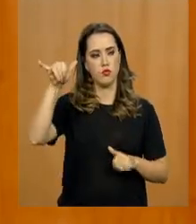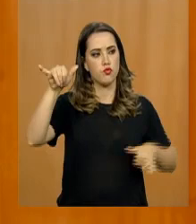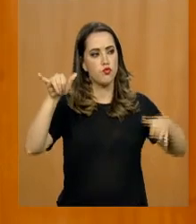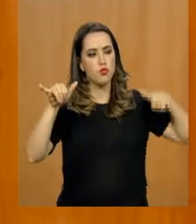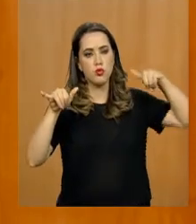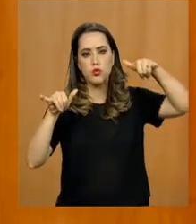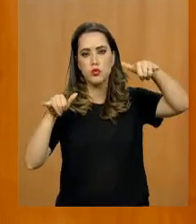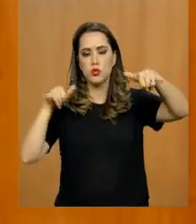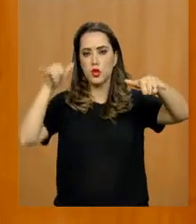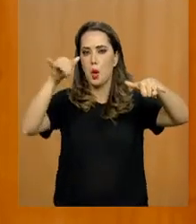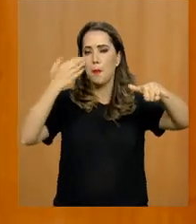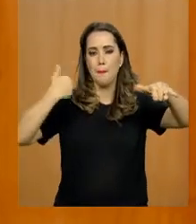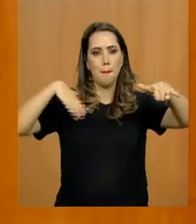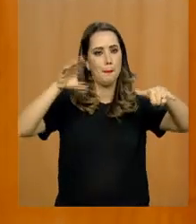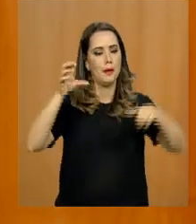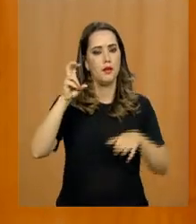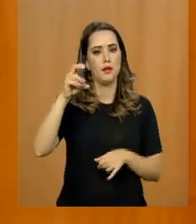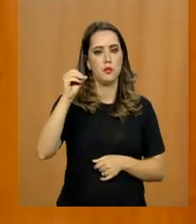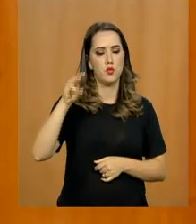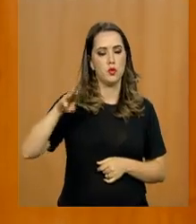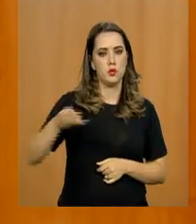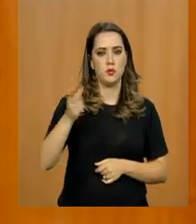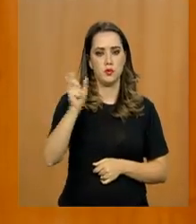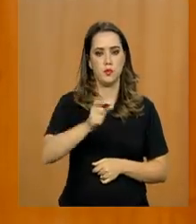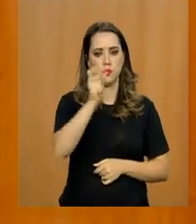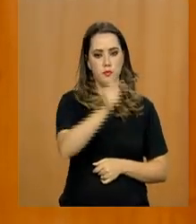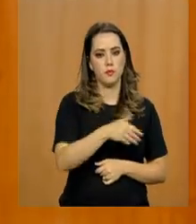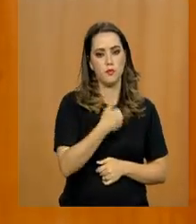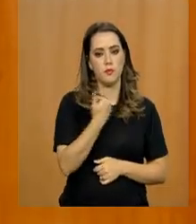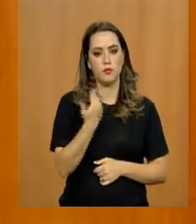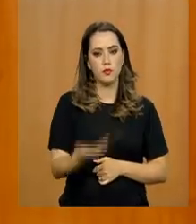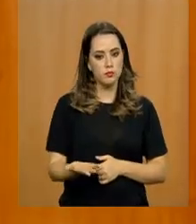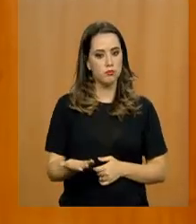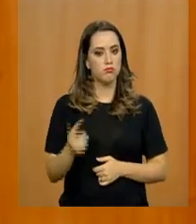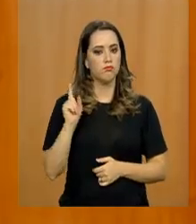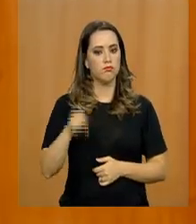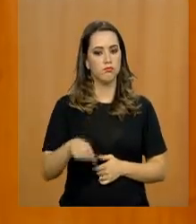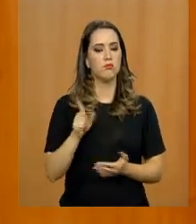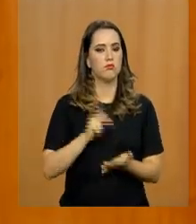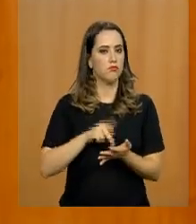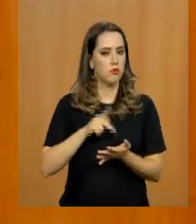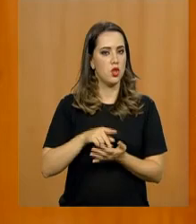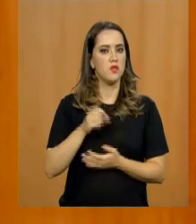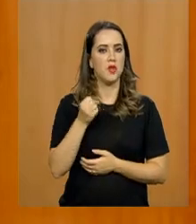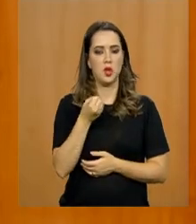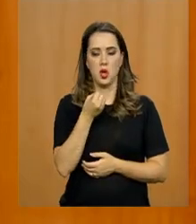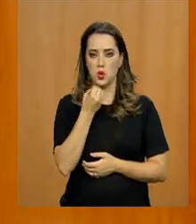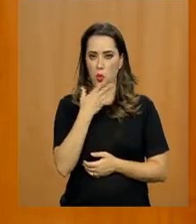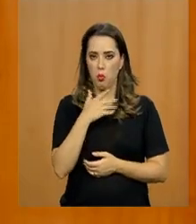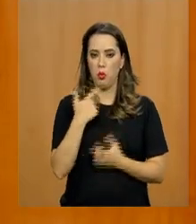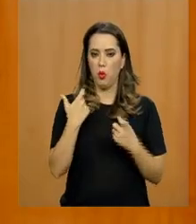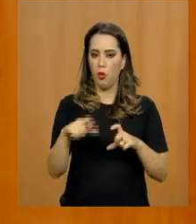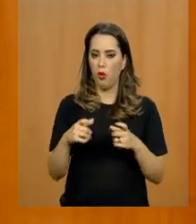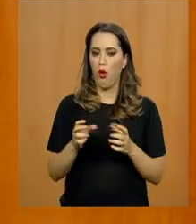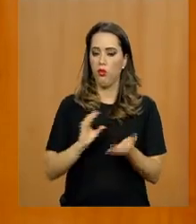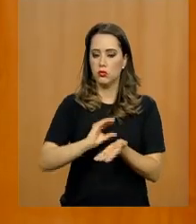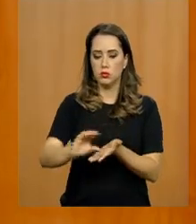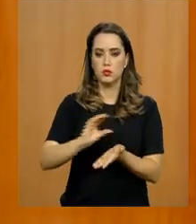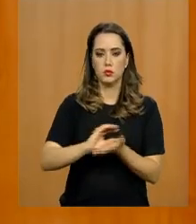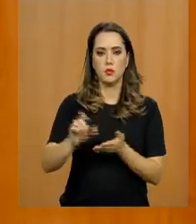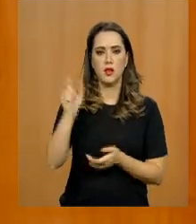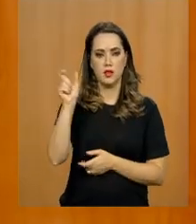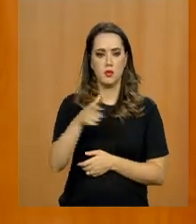mais de 50 milhões de pessoas então é realmente um mercado interessante e que o usuário no brasil não